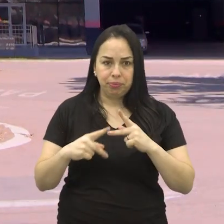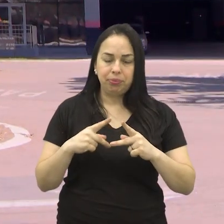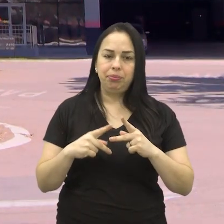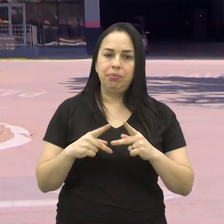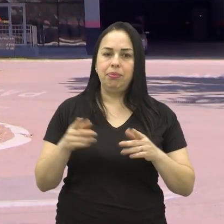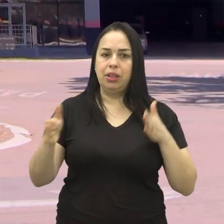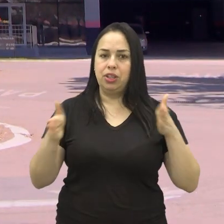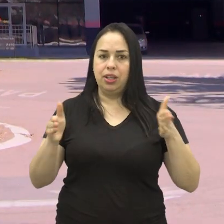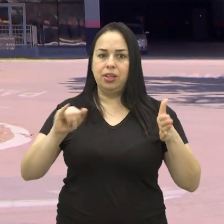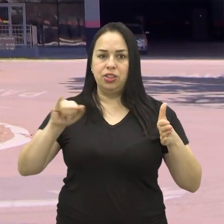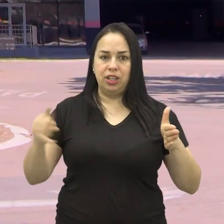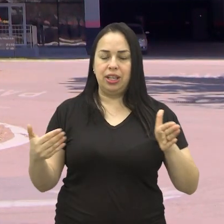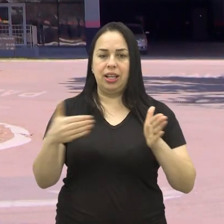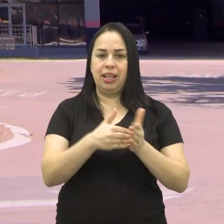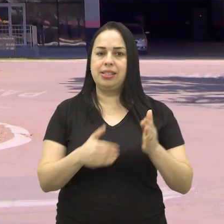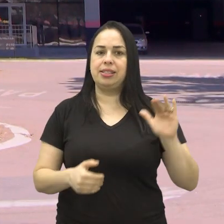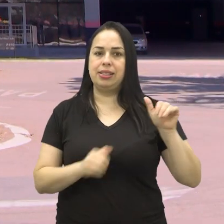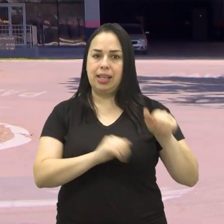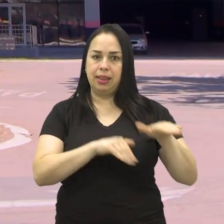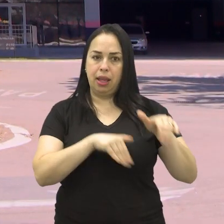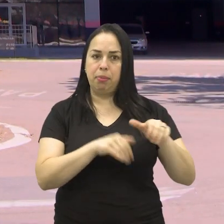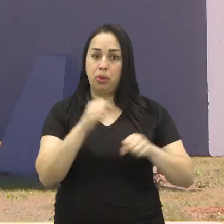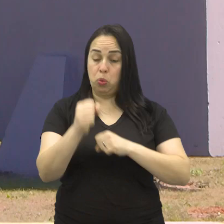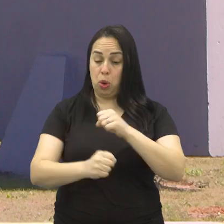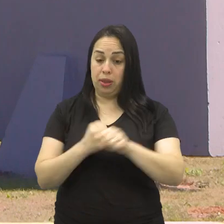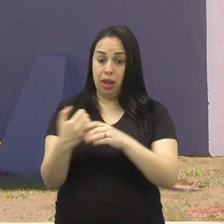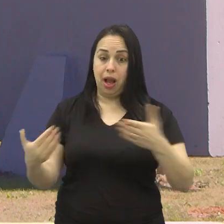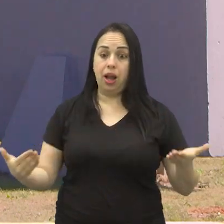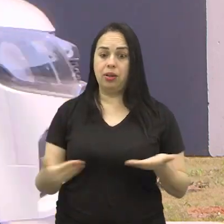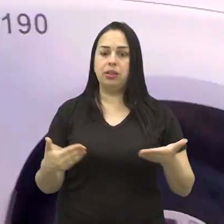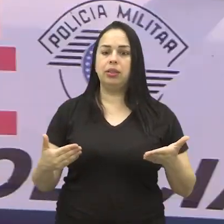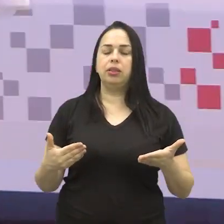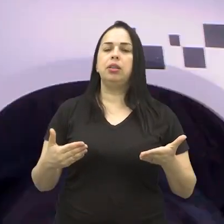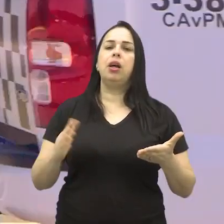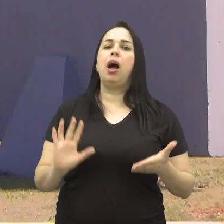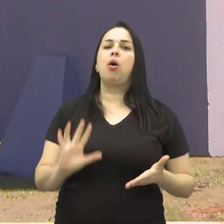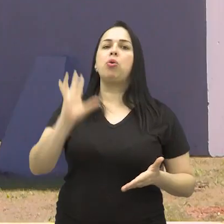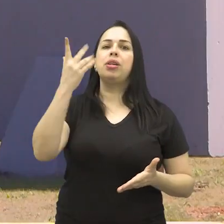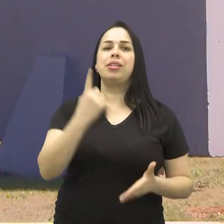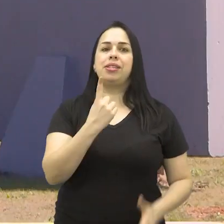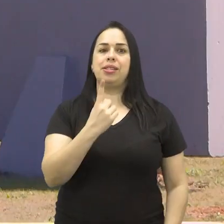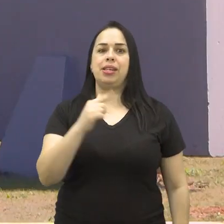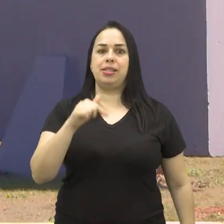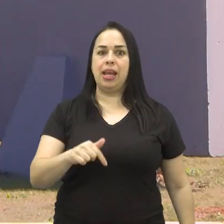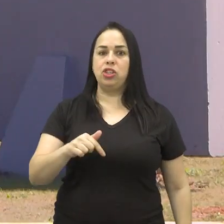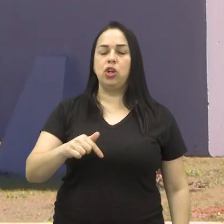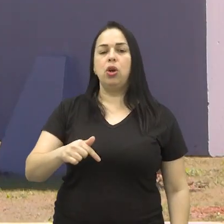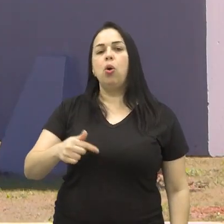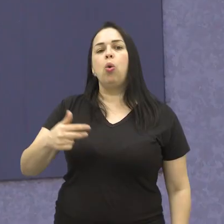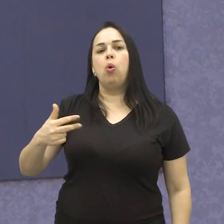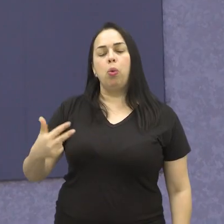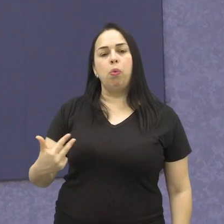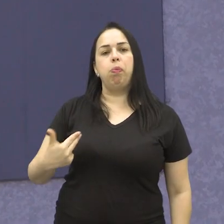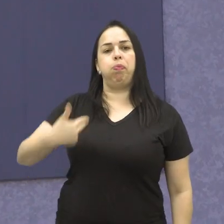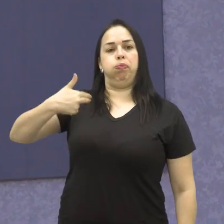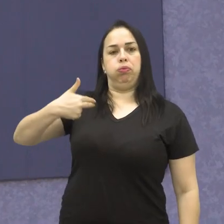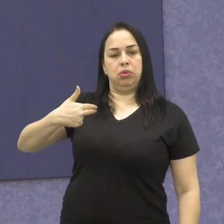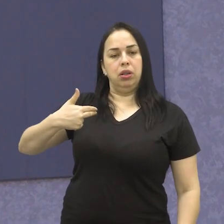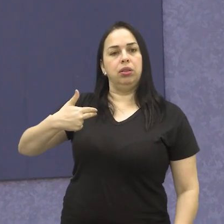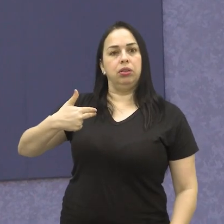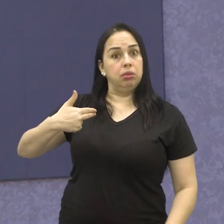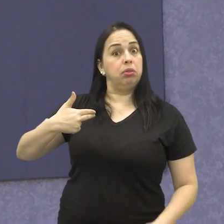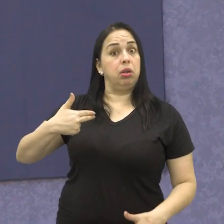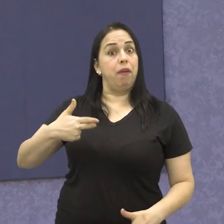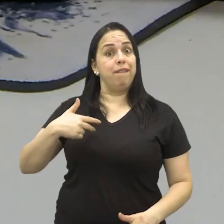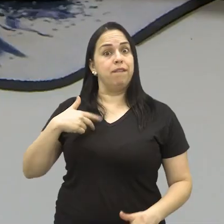dos Campos, de janeiro a setembro deste ano, foram registrados 17 homicídios dolosos, quando há intenção